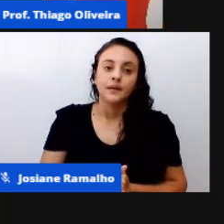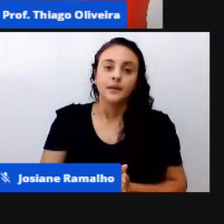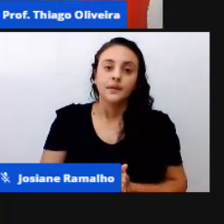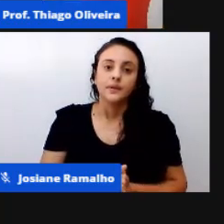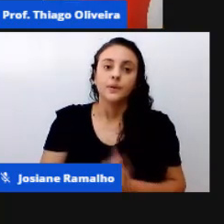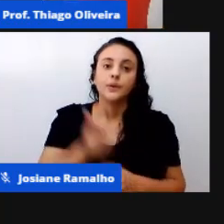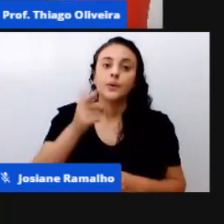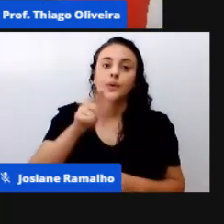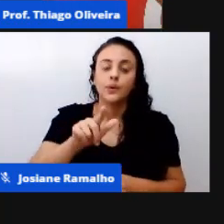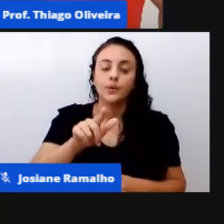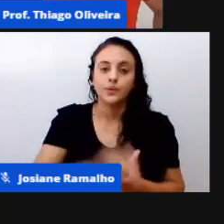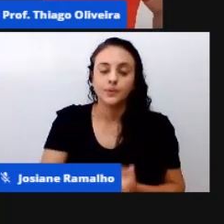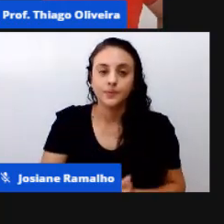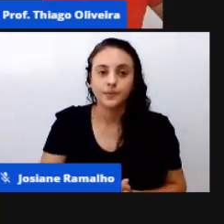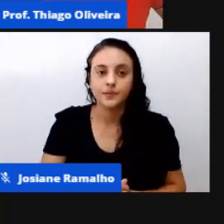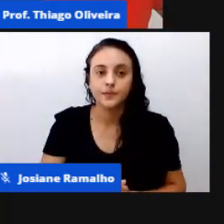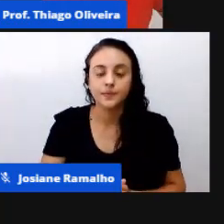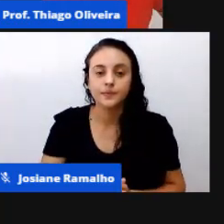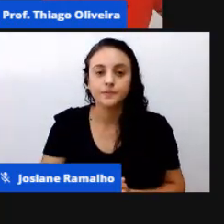A outra